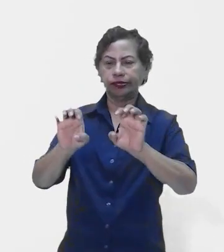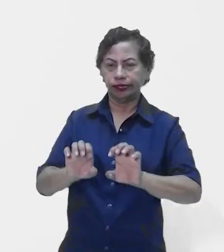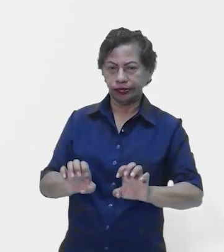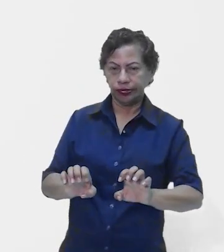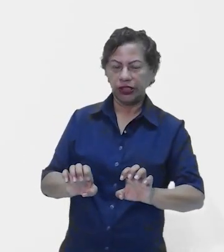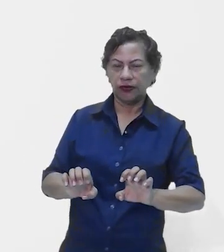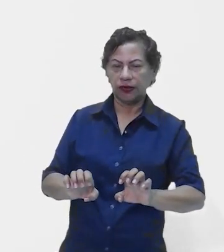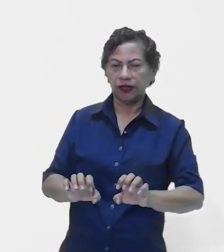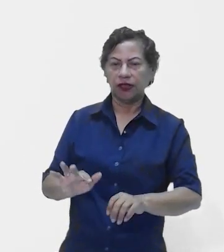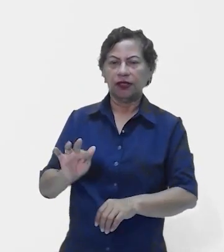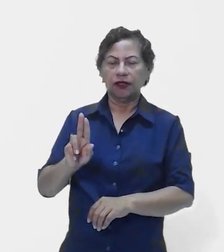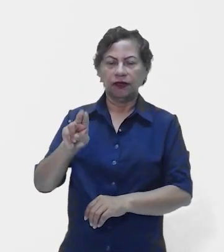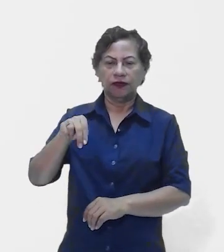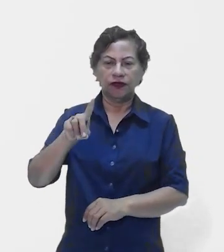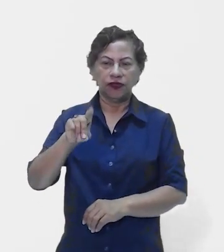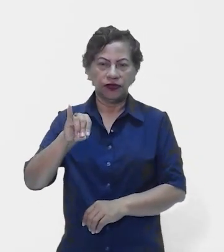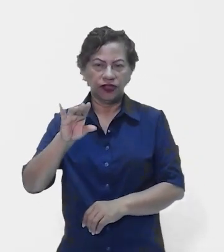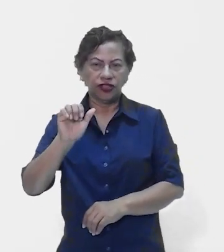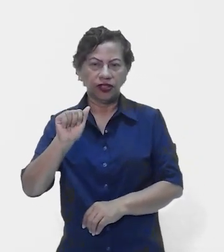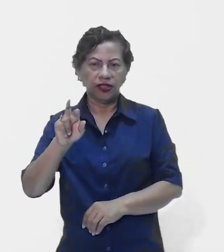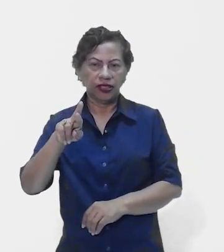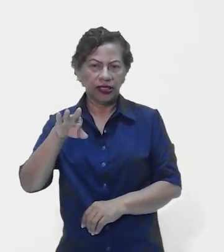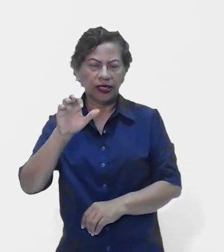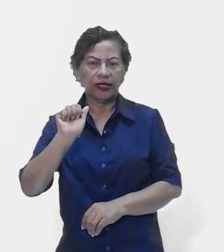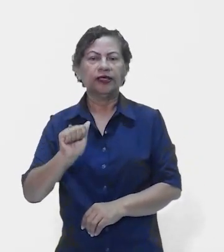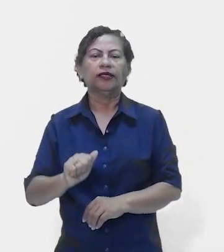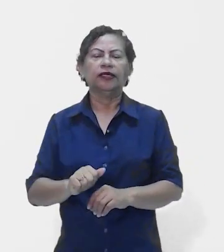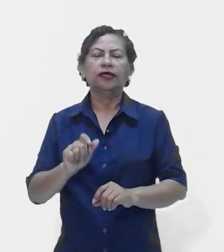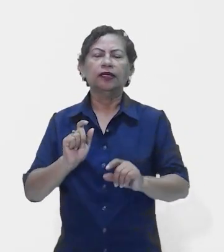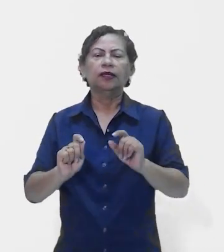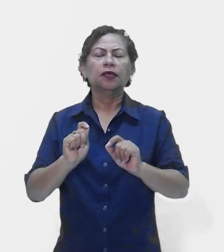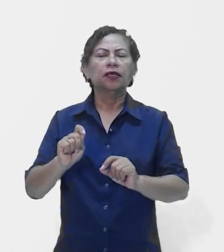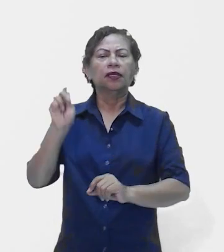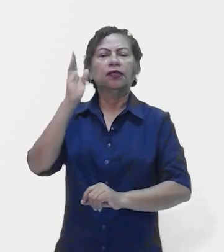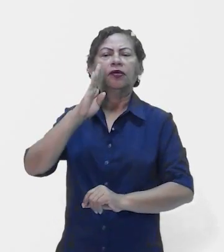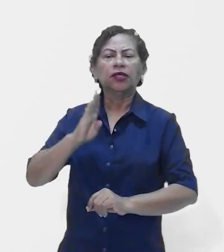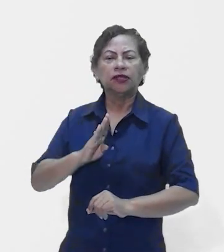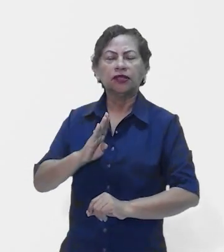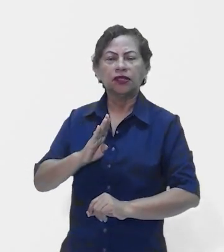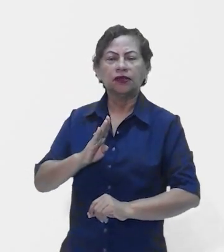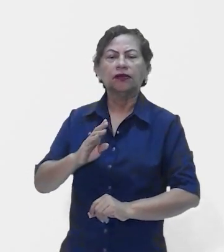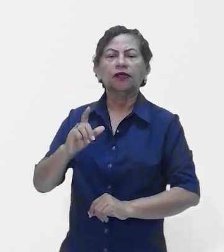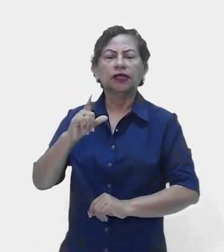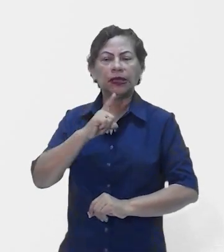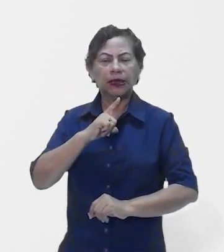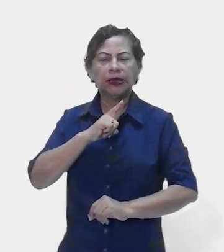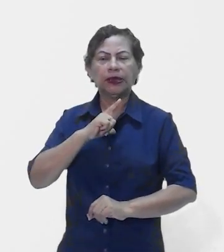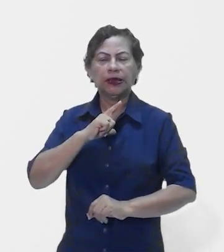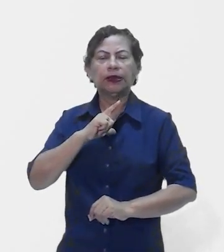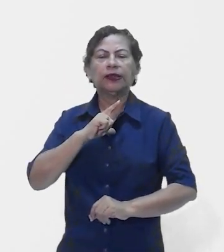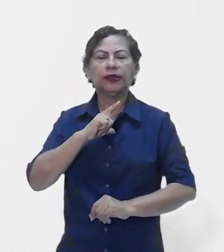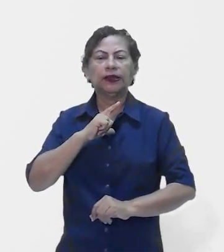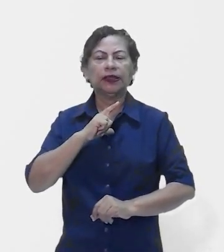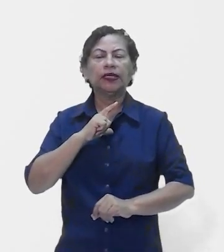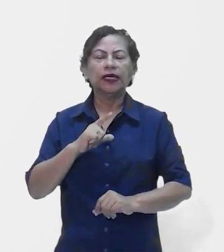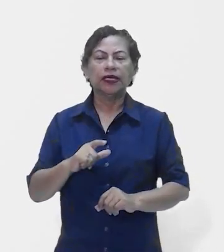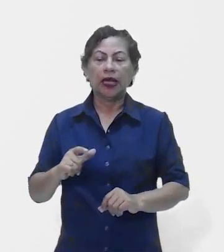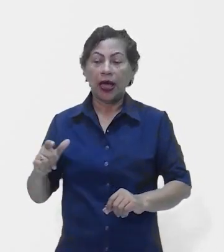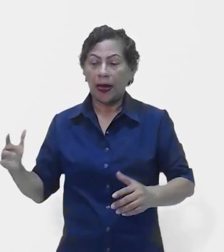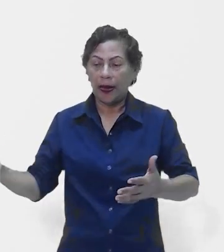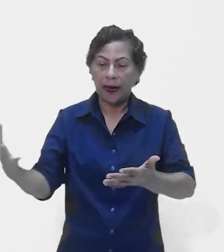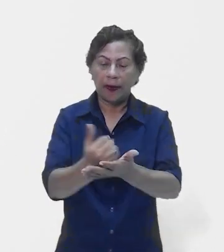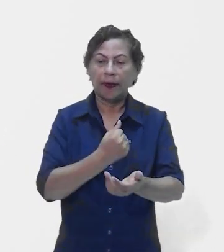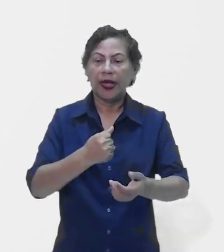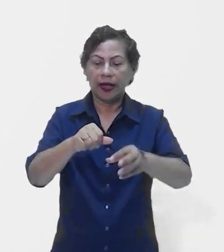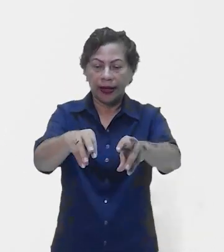estrutura fundiária. A estrutura fundiária brasileira, ela é marcada pela concentração de terras na mão de um